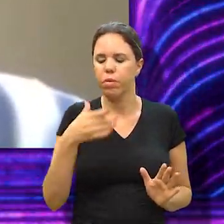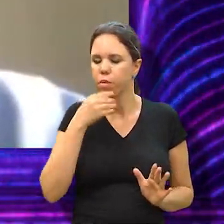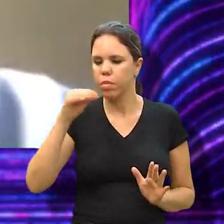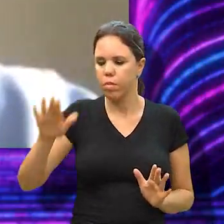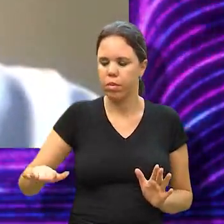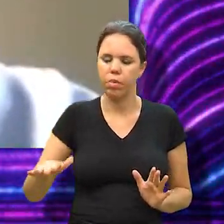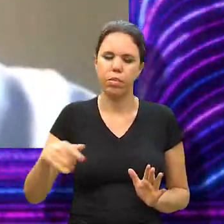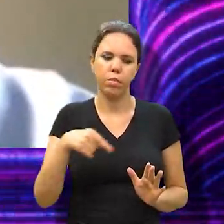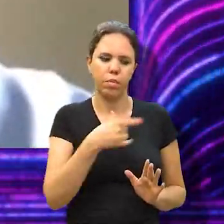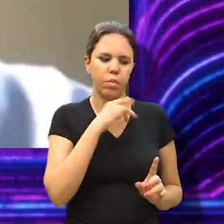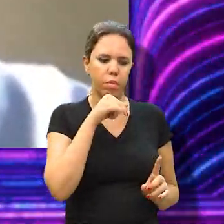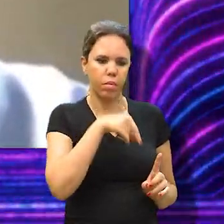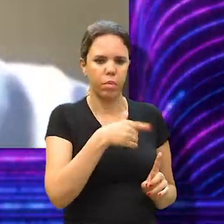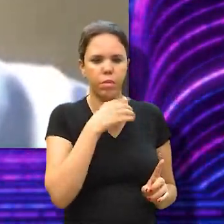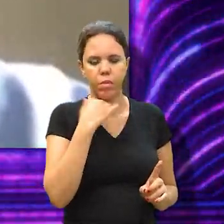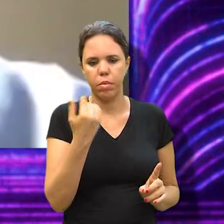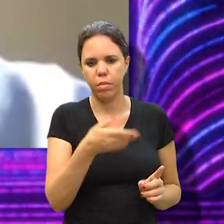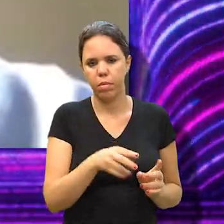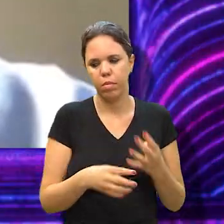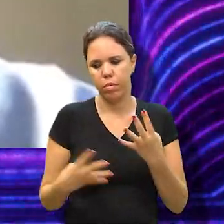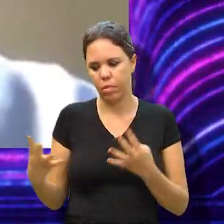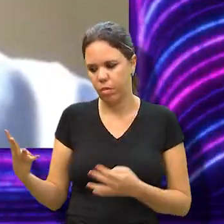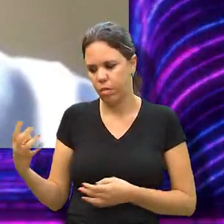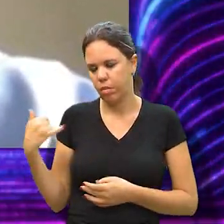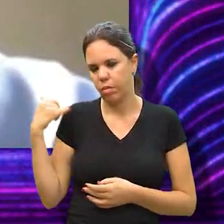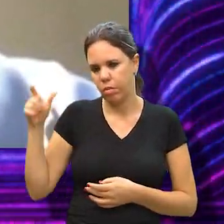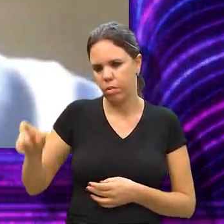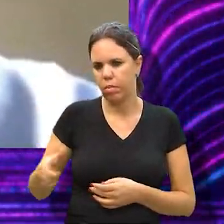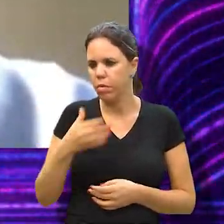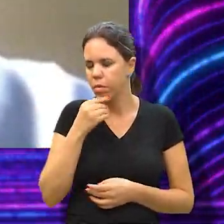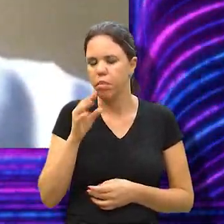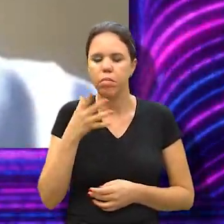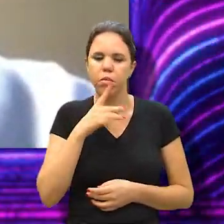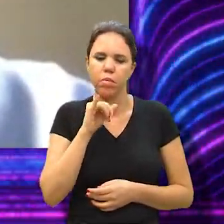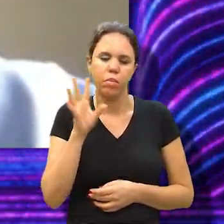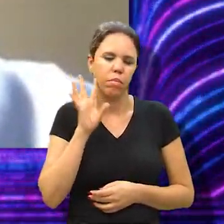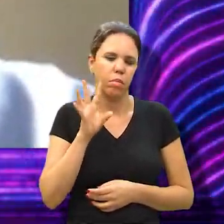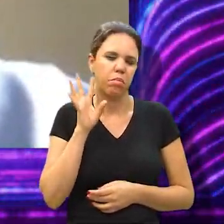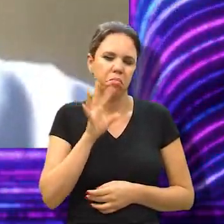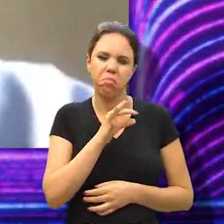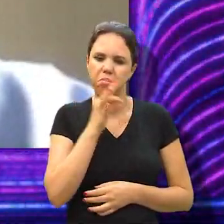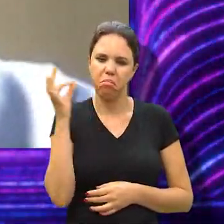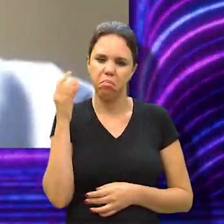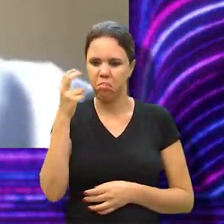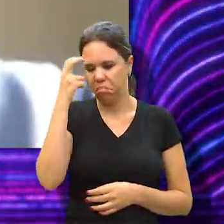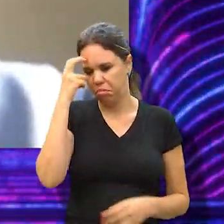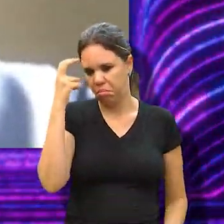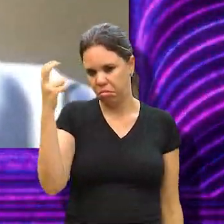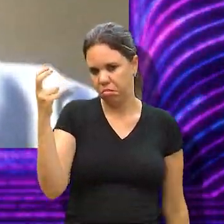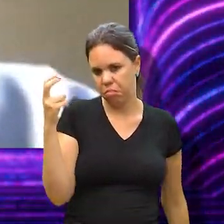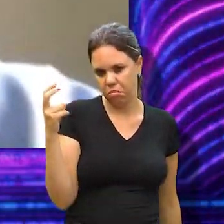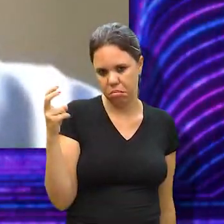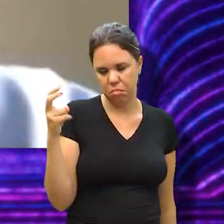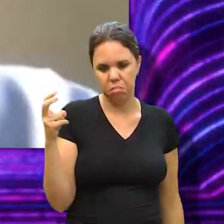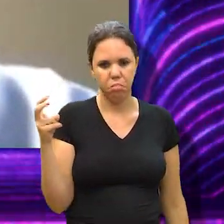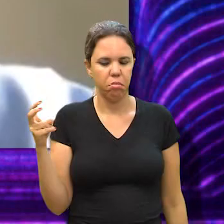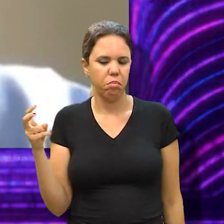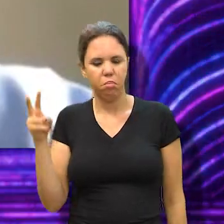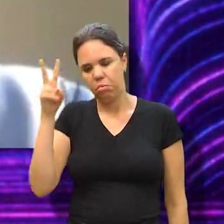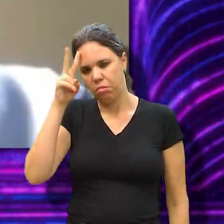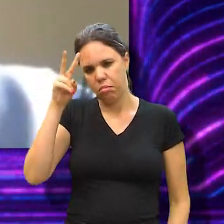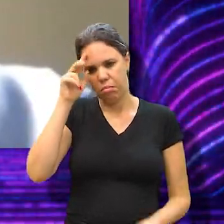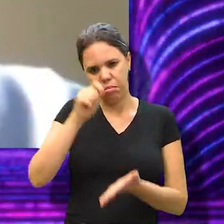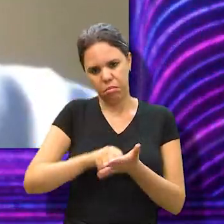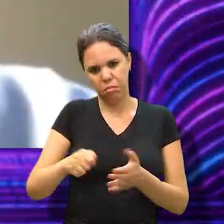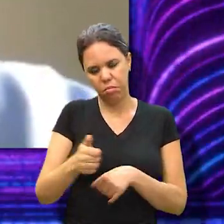ele era ainda um garoto, nos seus 4 anos, e era um pai muito bacana, um pai muito legal, muito inteligente, era